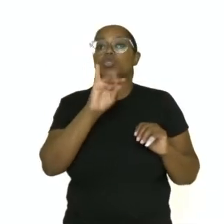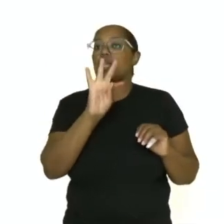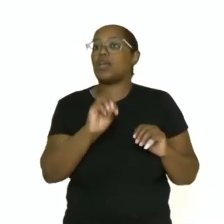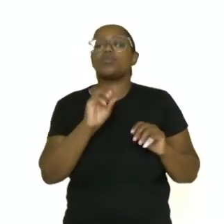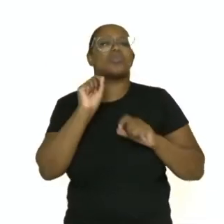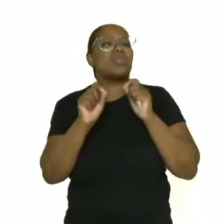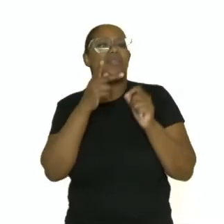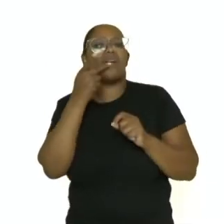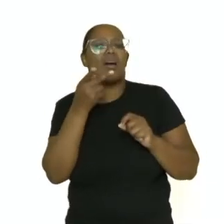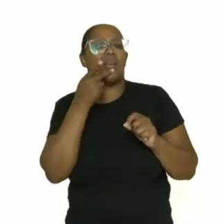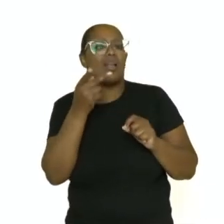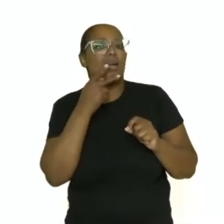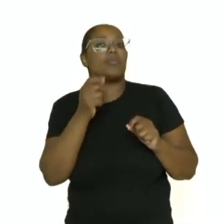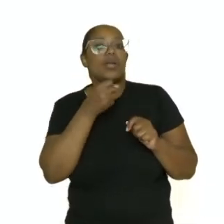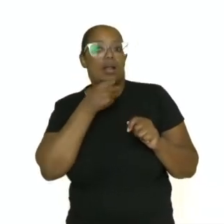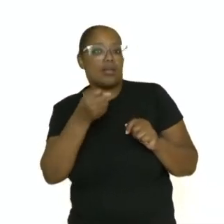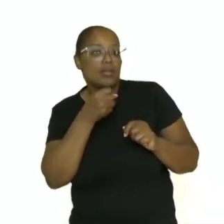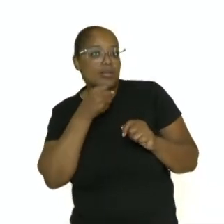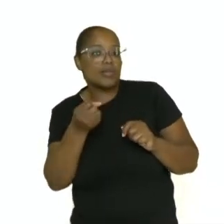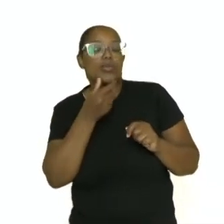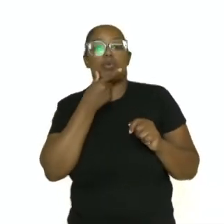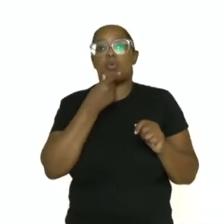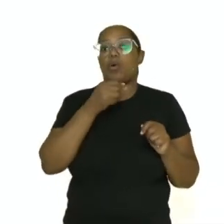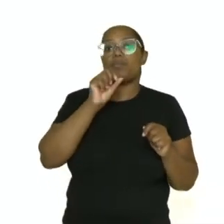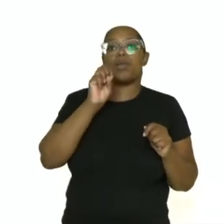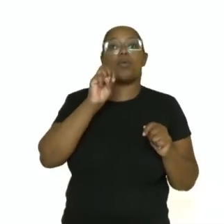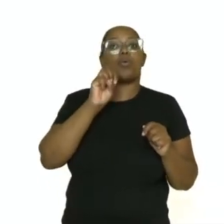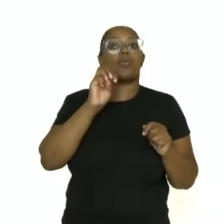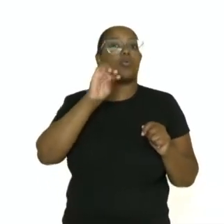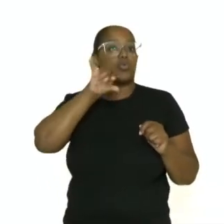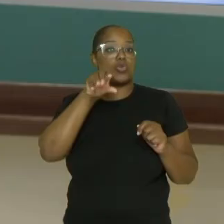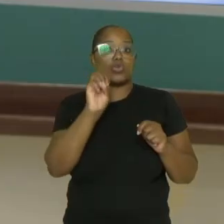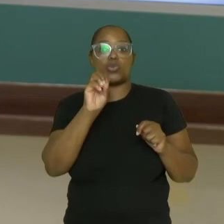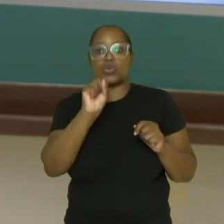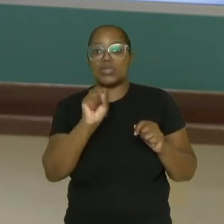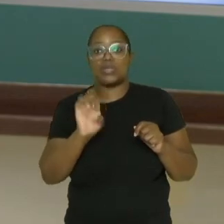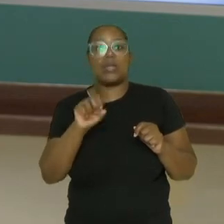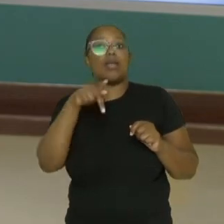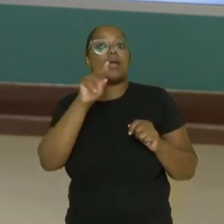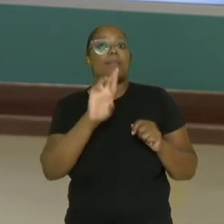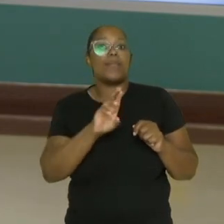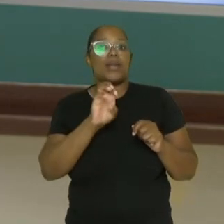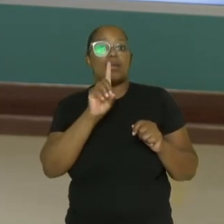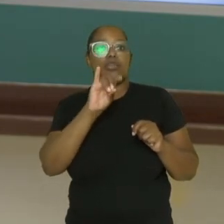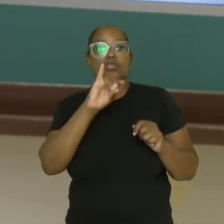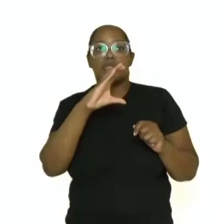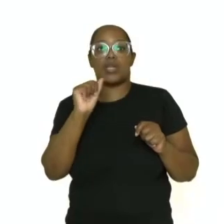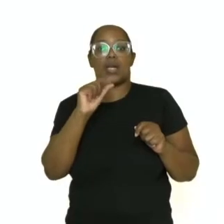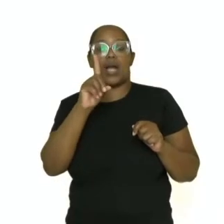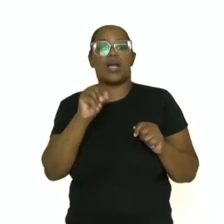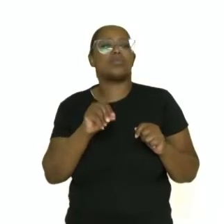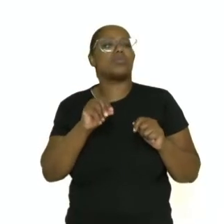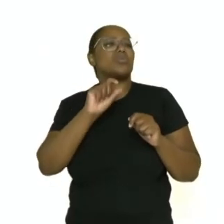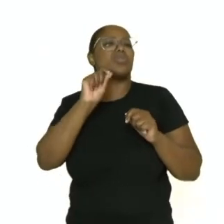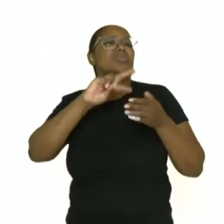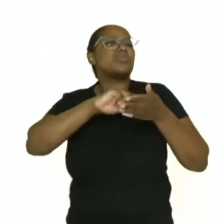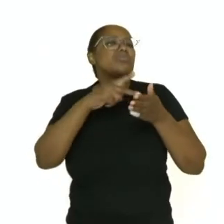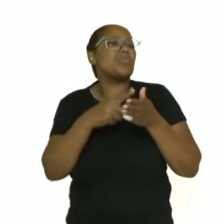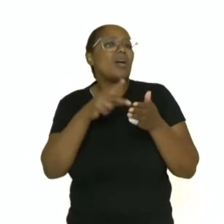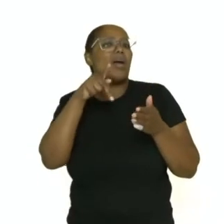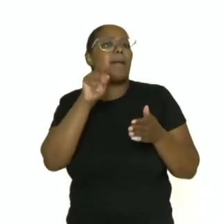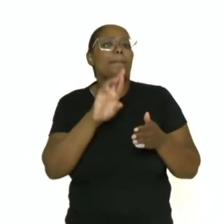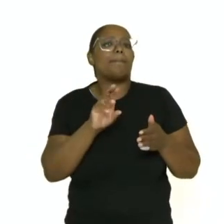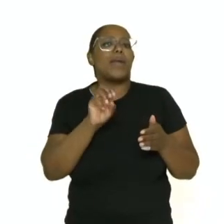da CBN? Que ela entrevistou o Hudson José, portanto, o predicado, tá? Predicado é a parte da oração